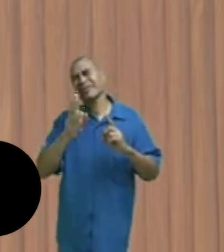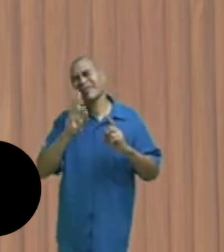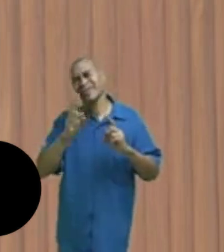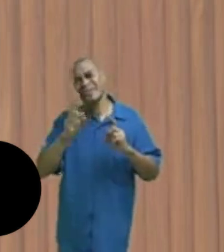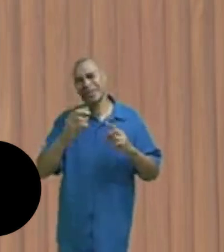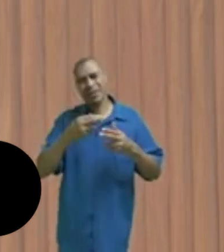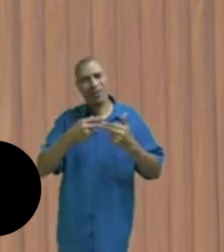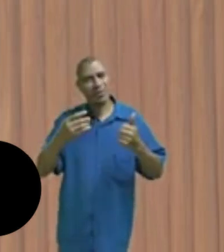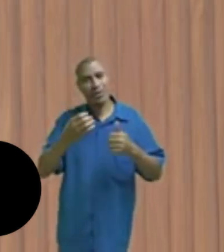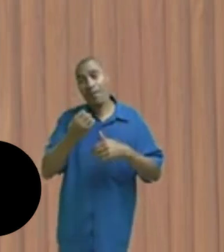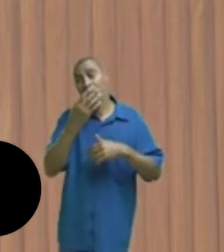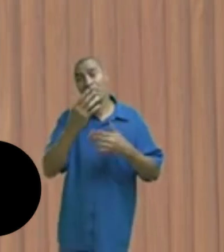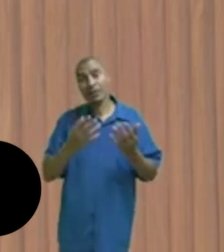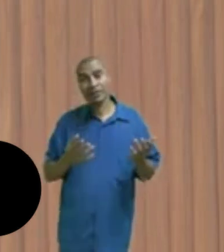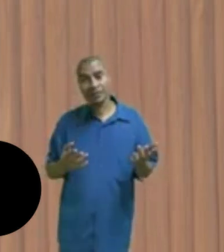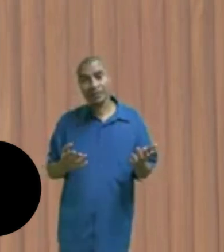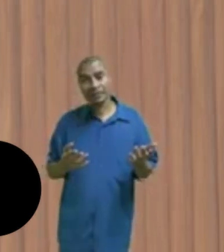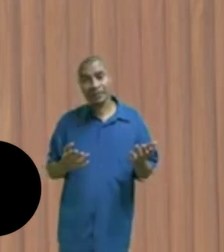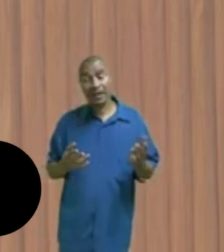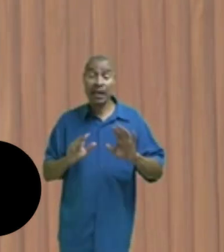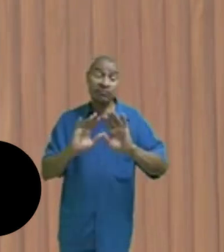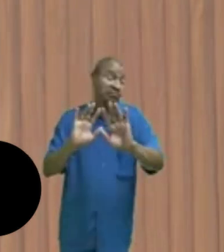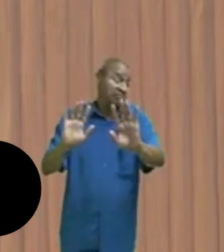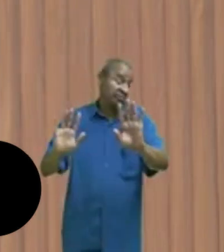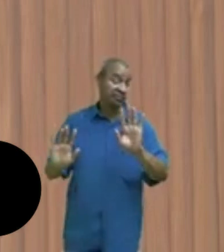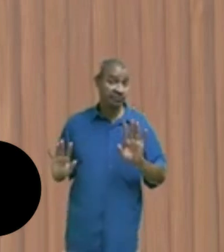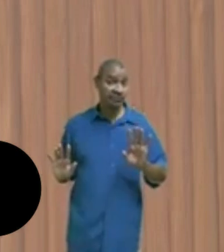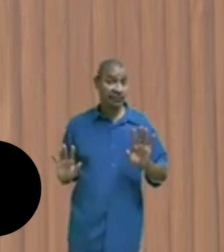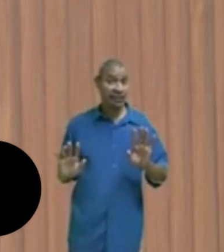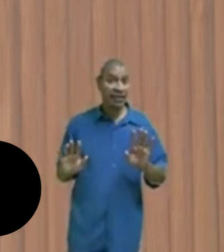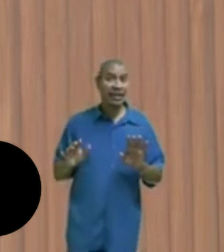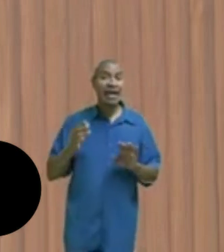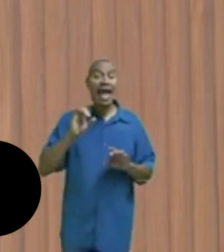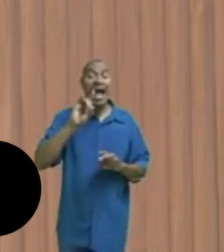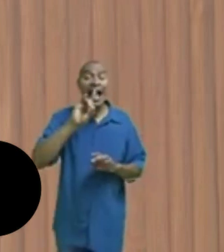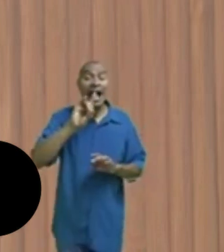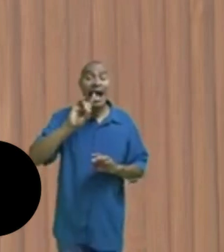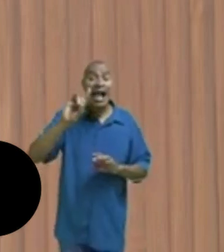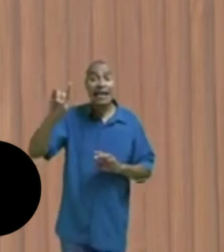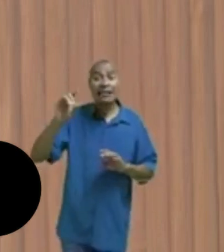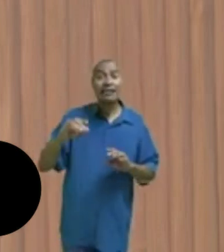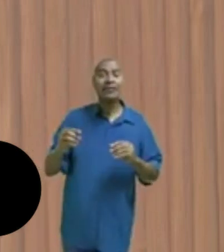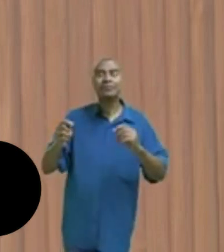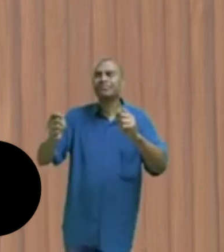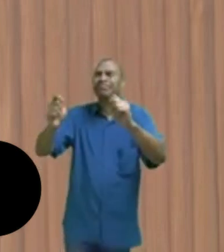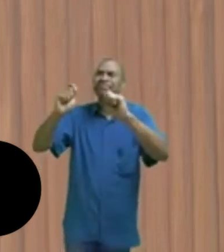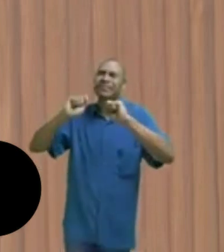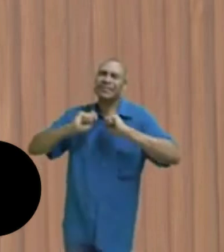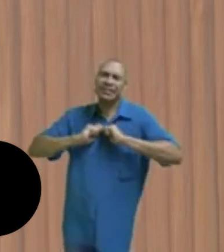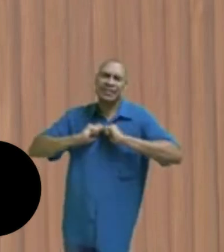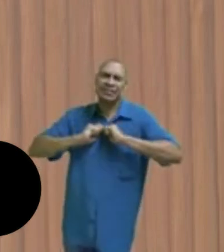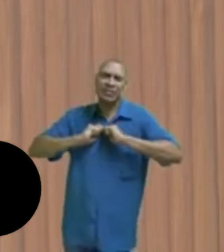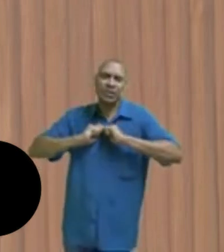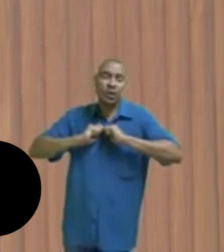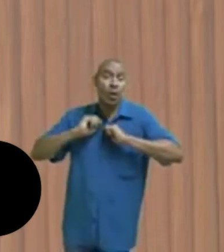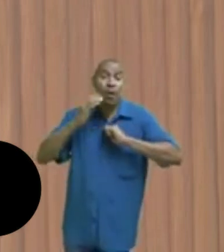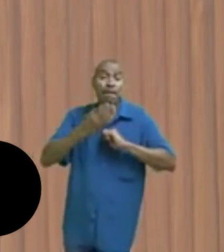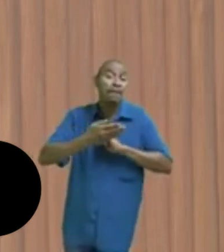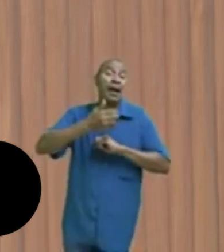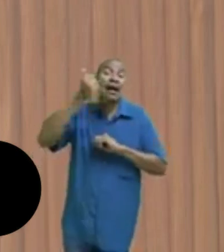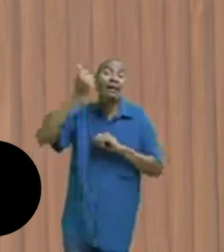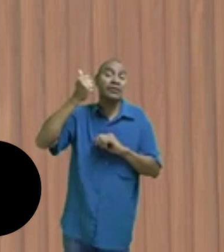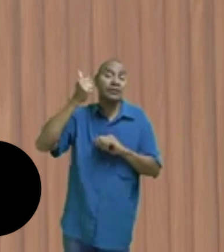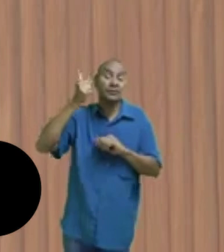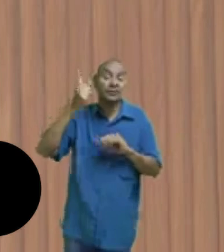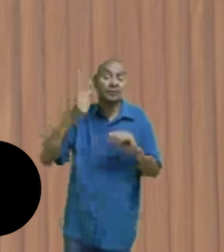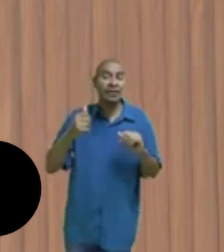Irmãos, Deus não tem nada novo para nós. Deus já nos deu tudo o que Ele tinha. O seu melhor. O